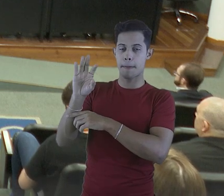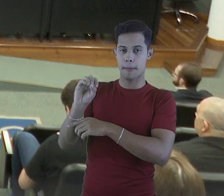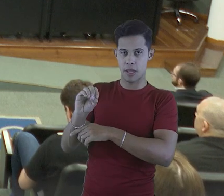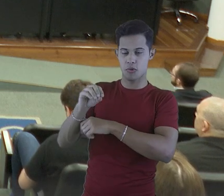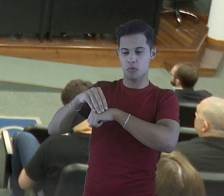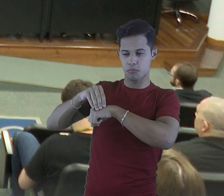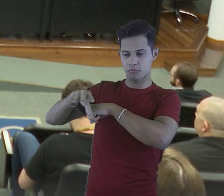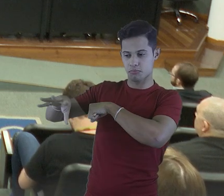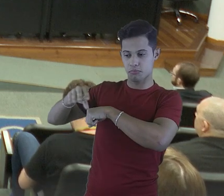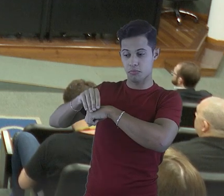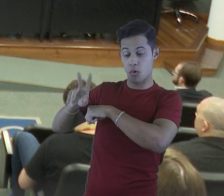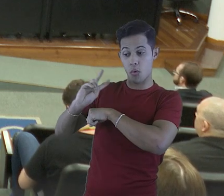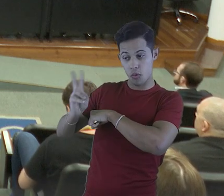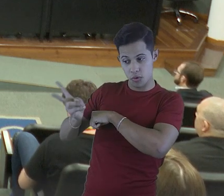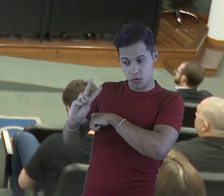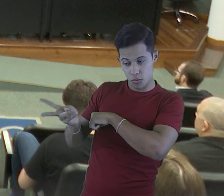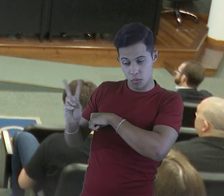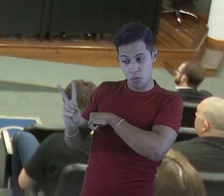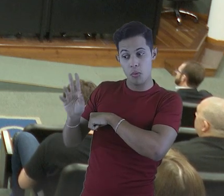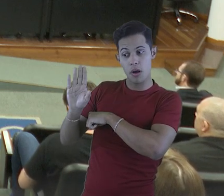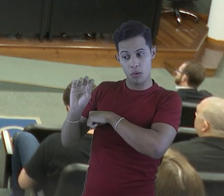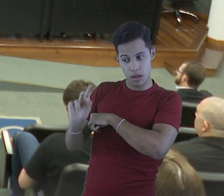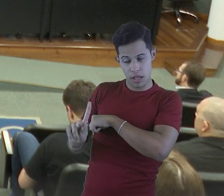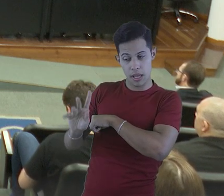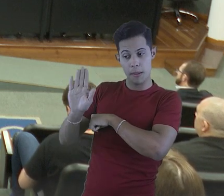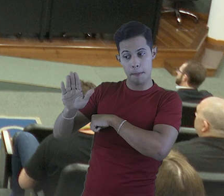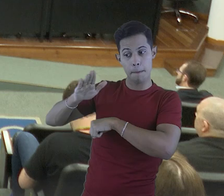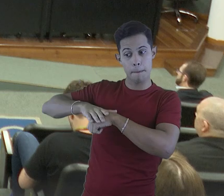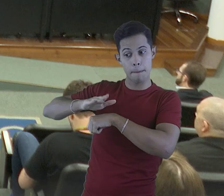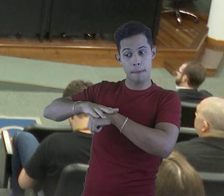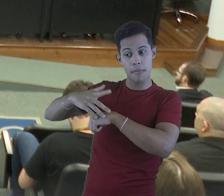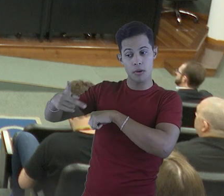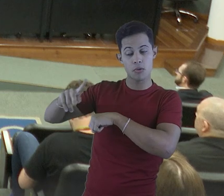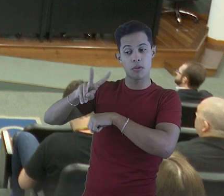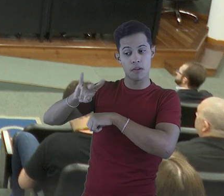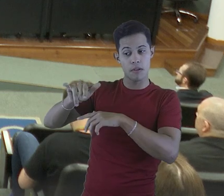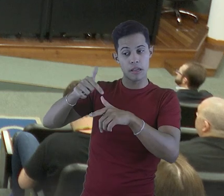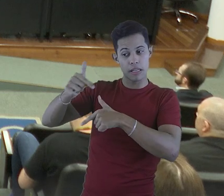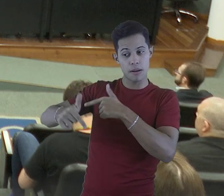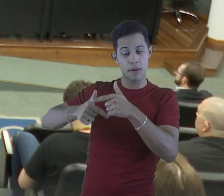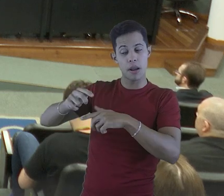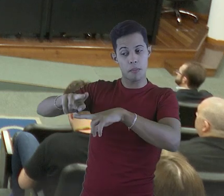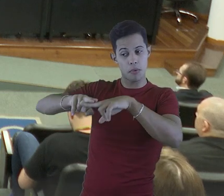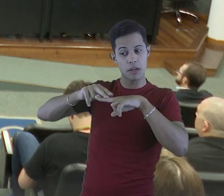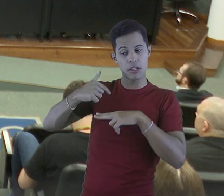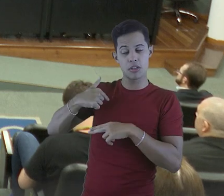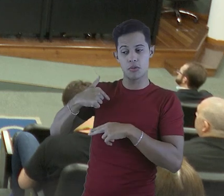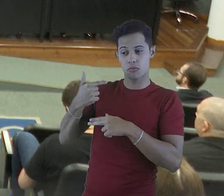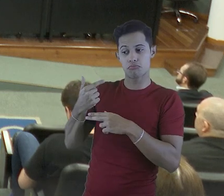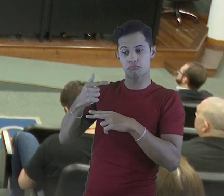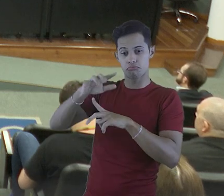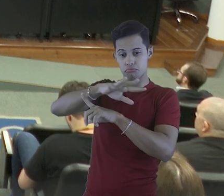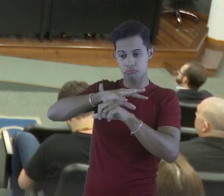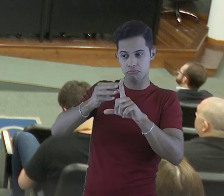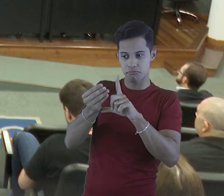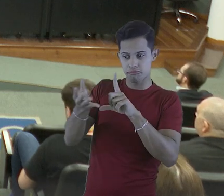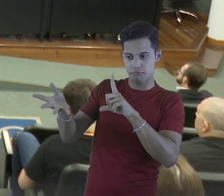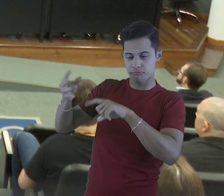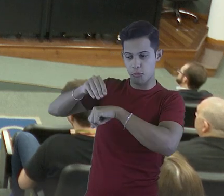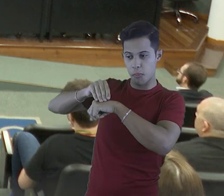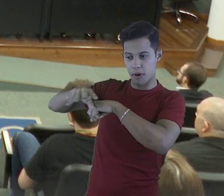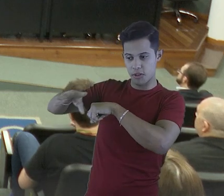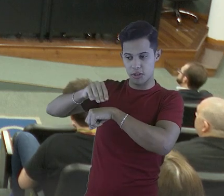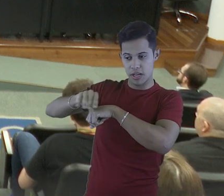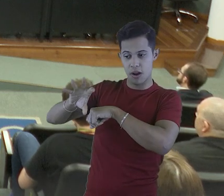continua minha pelo tratamento que eu vou continuar realizando mas você vai exercer tratamento sobre esse dado estou compartilhando essas